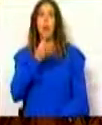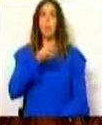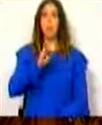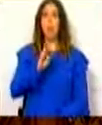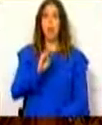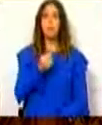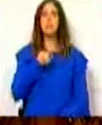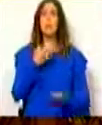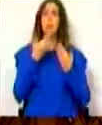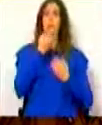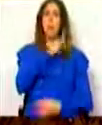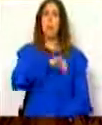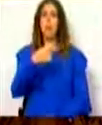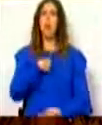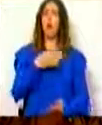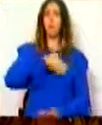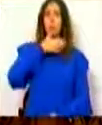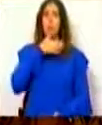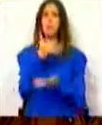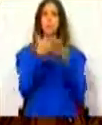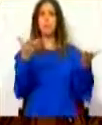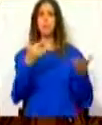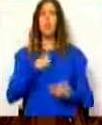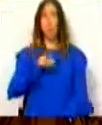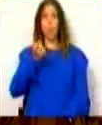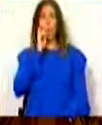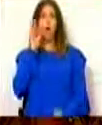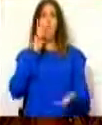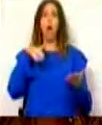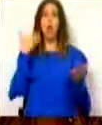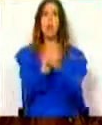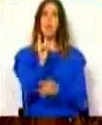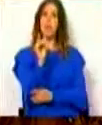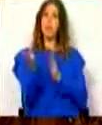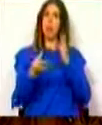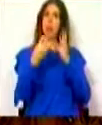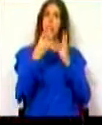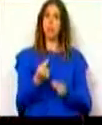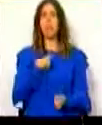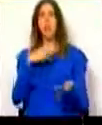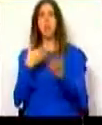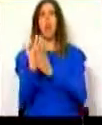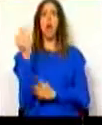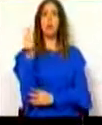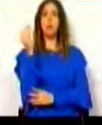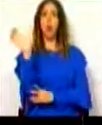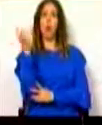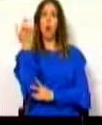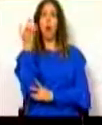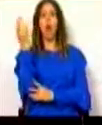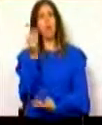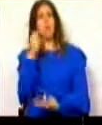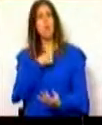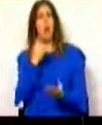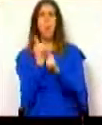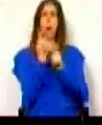Muito obrigado, Sr. Presidente. Senhoras e senhores deputados, proteger, valorizar e qualificar o património cultural têm sido